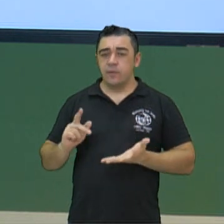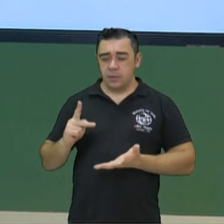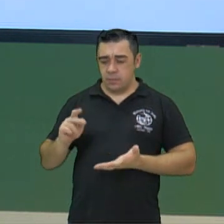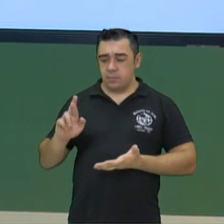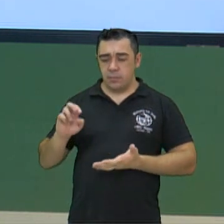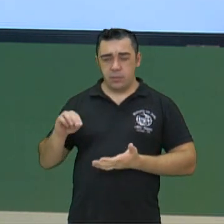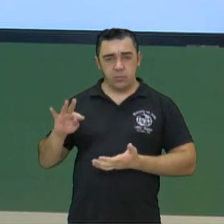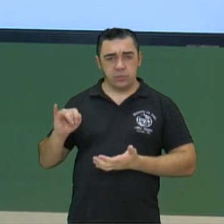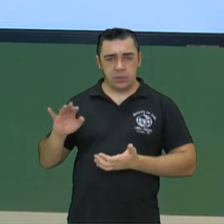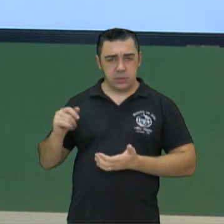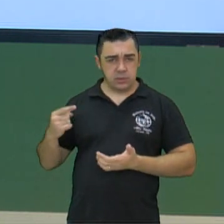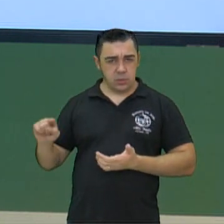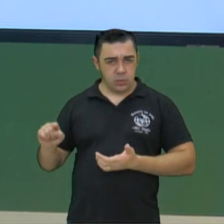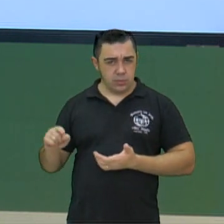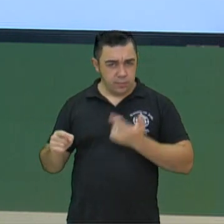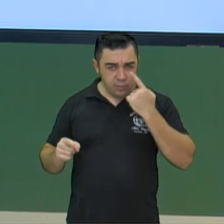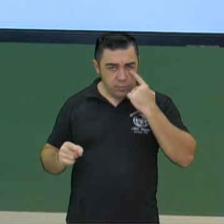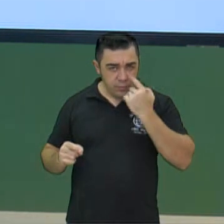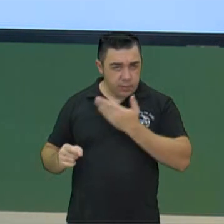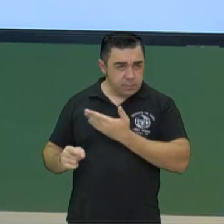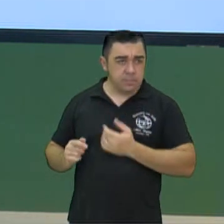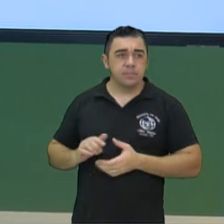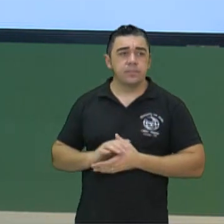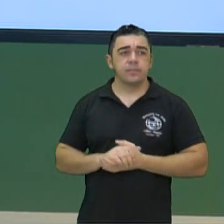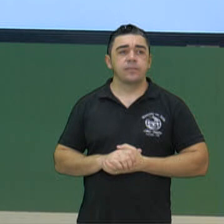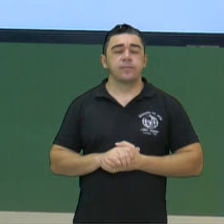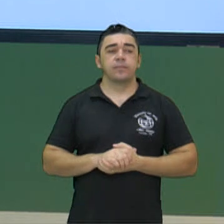permutação simples. Vamos lá ver?